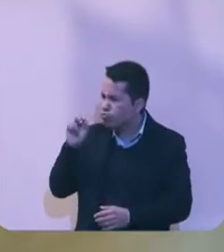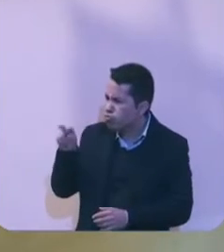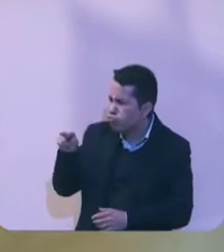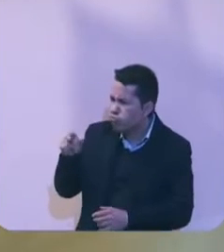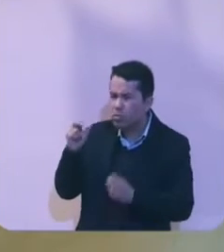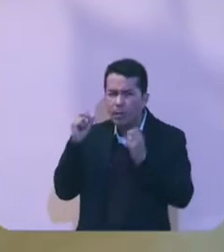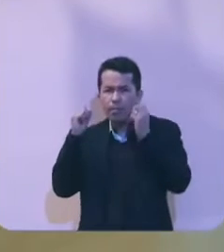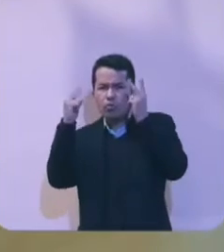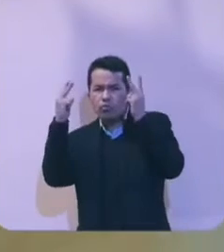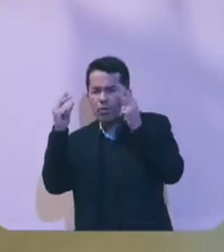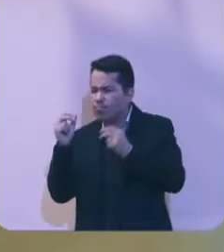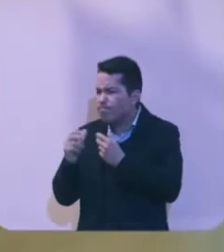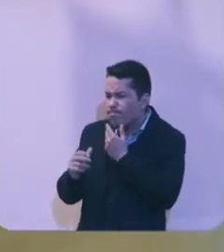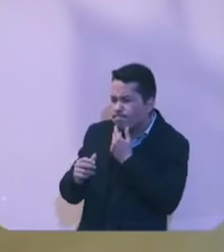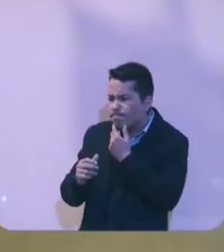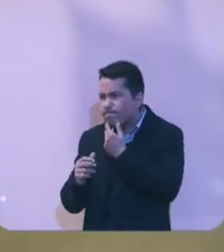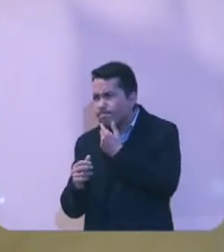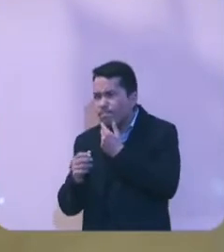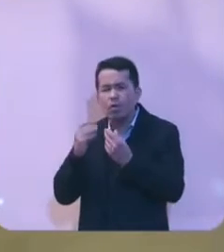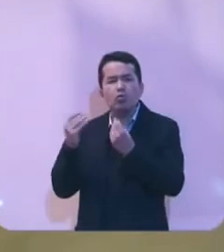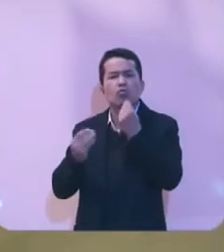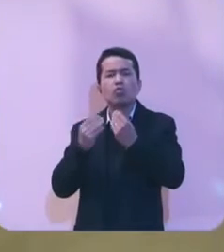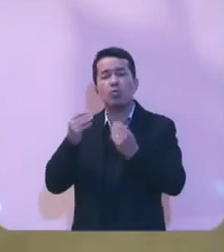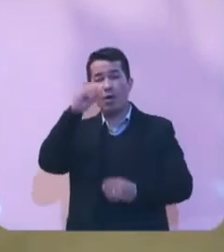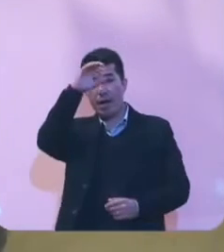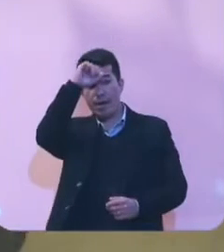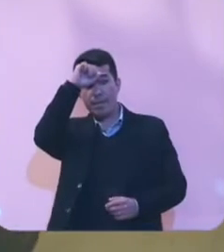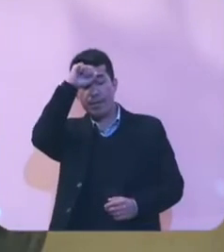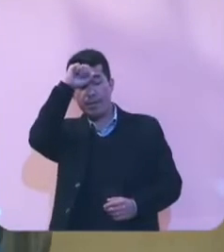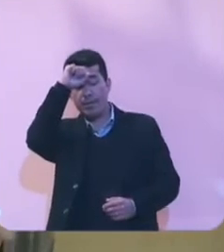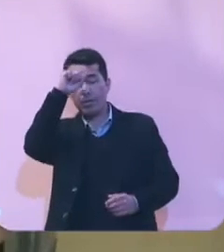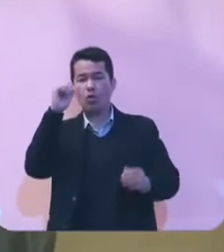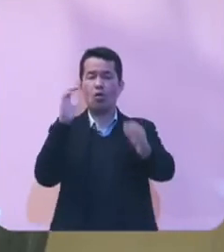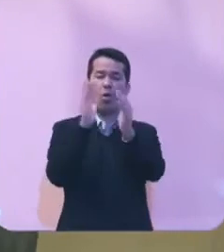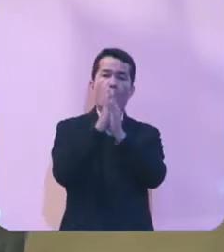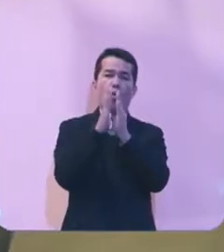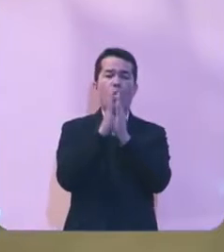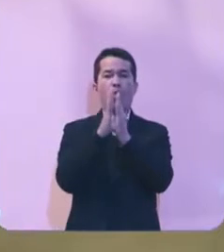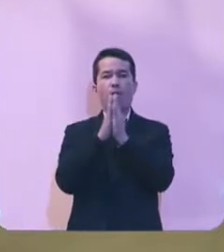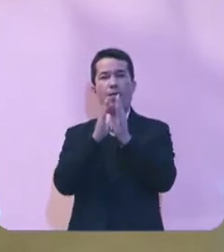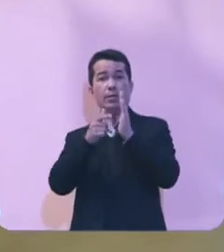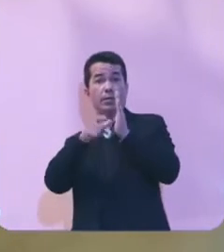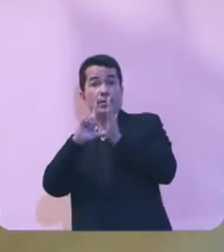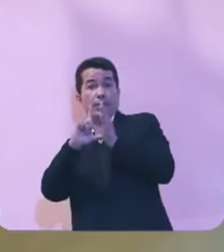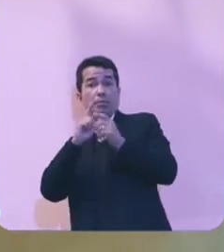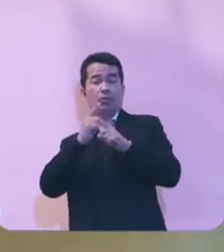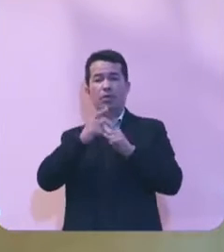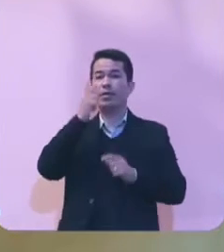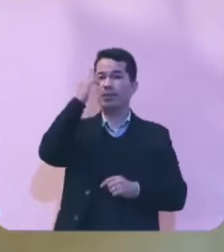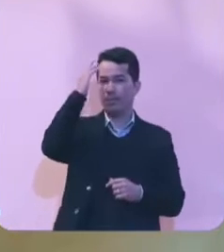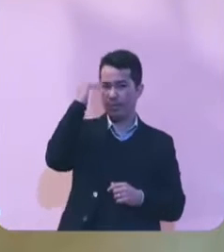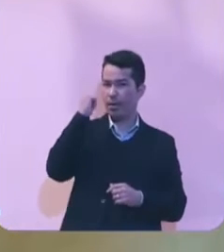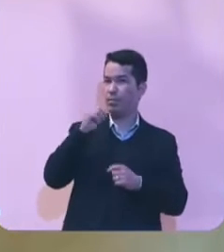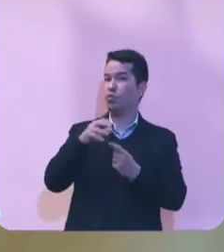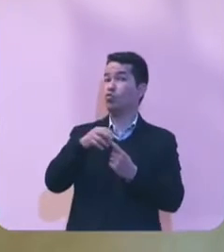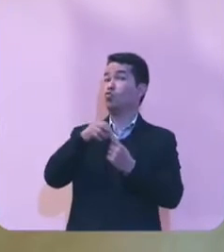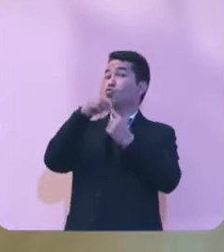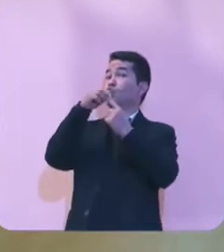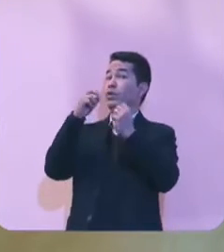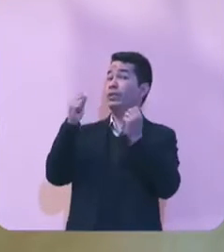tinha que orar antes, pedir graça de Deus, porque a vitória procede do trono de